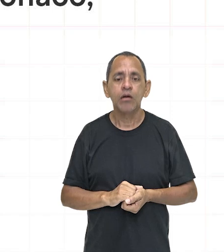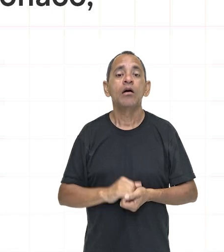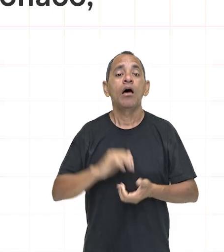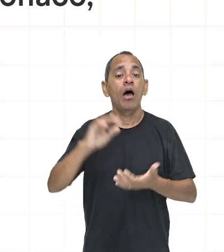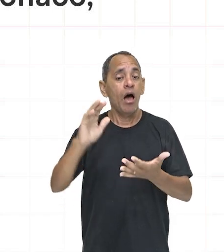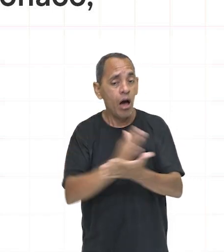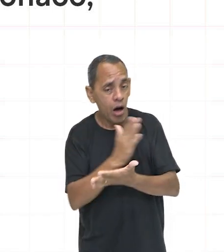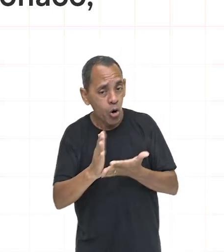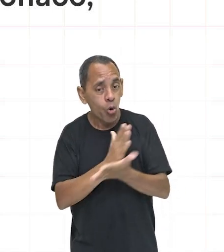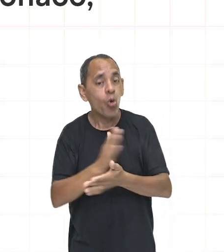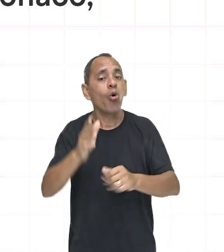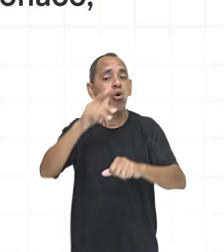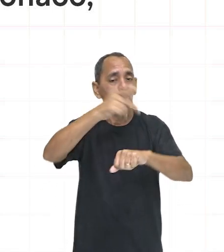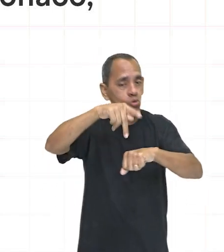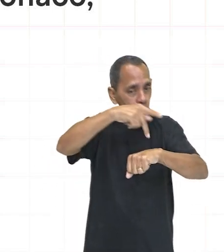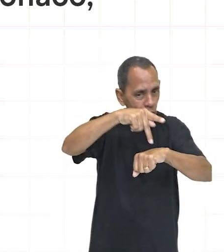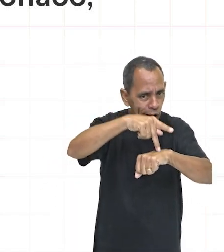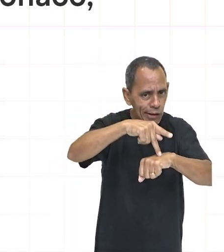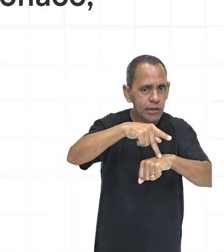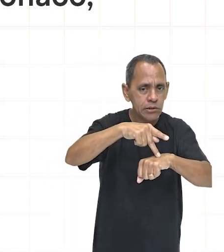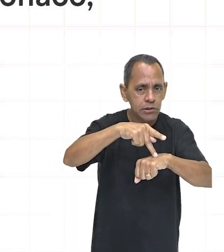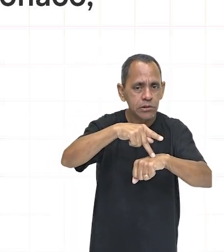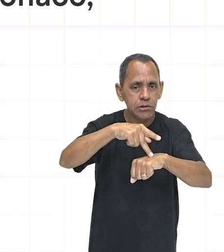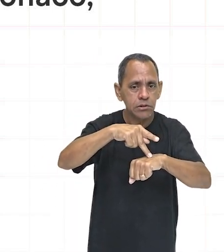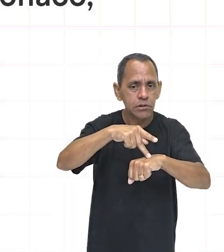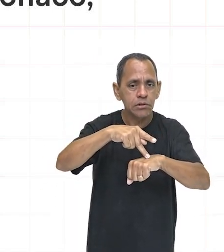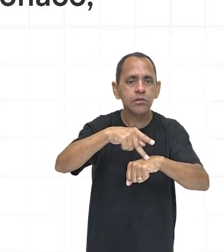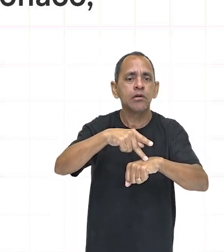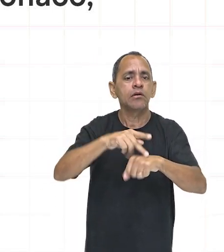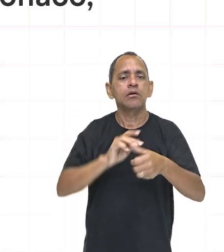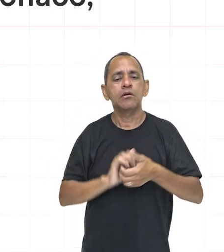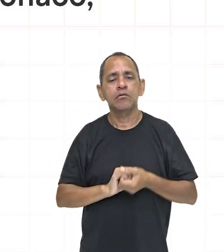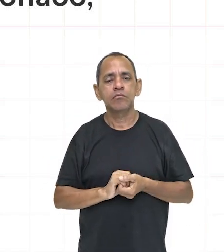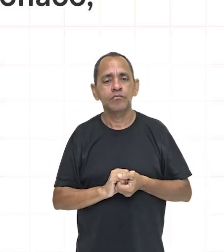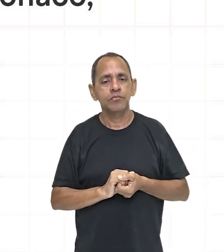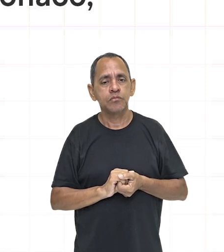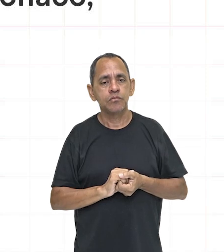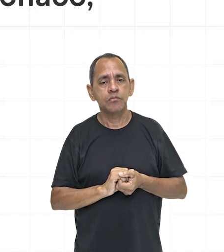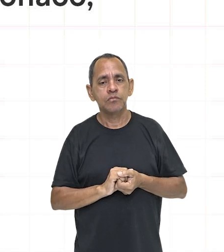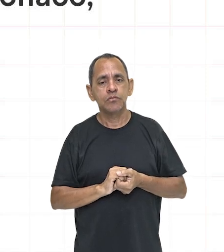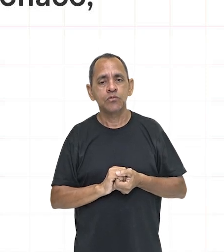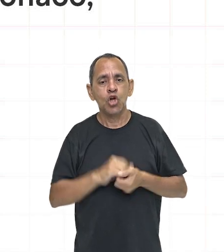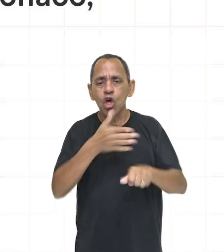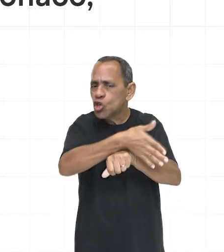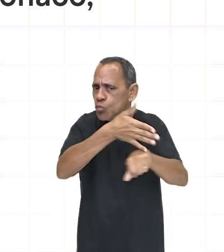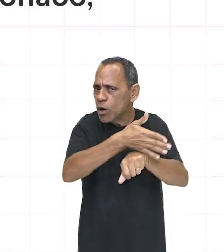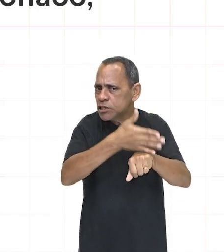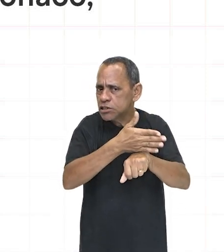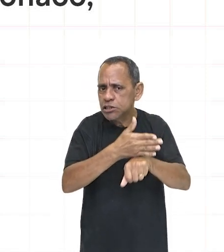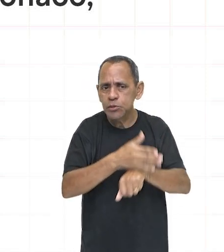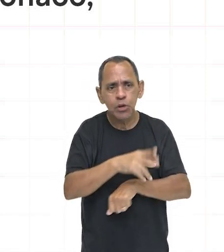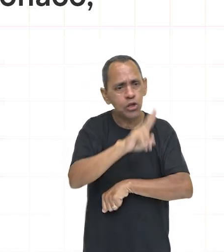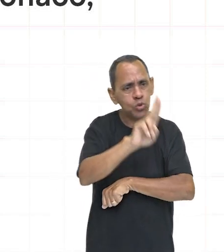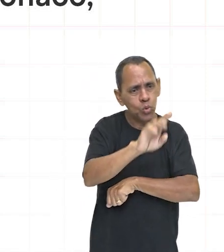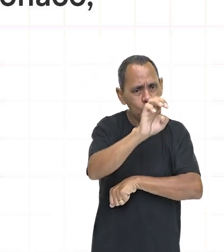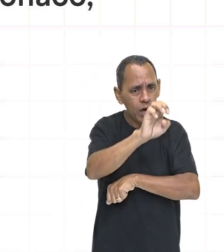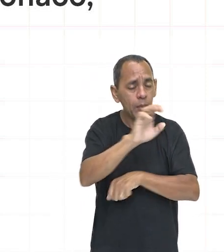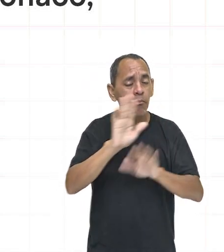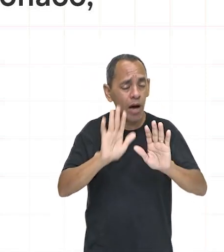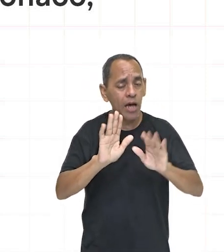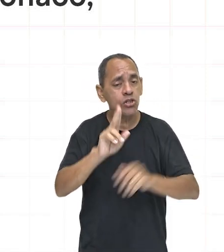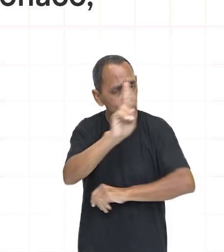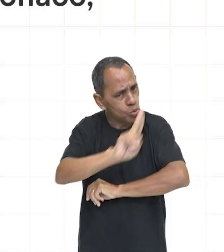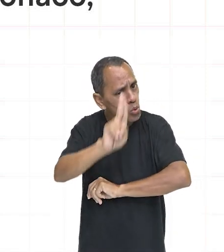vão existir territórios, países que não fazem parte da União Europeia, porém utilizam o